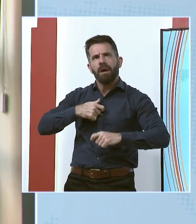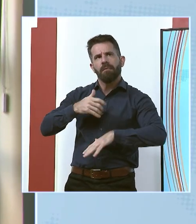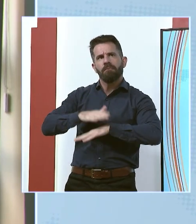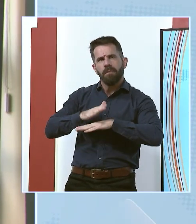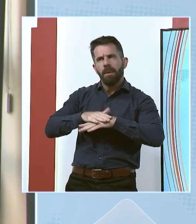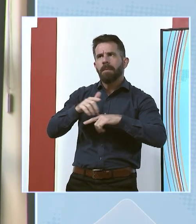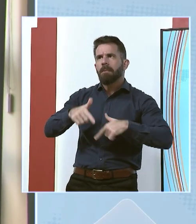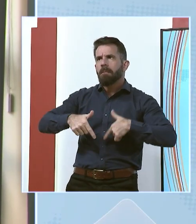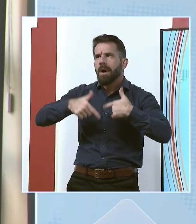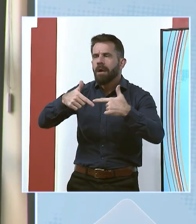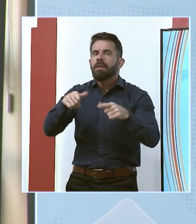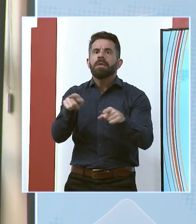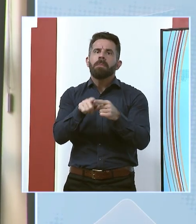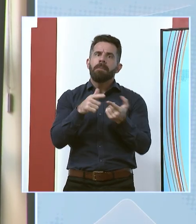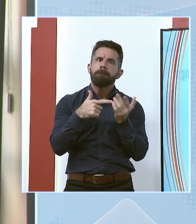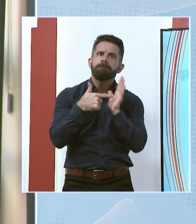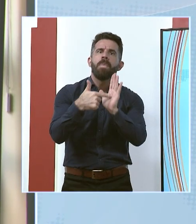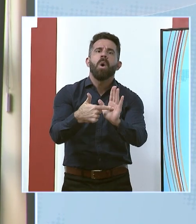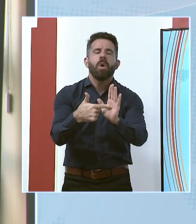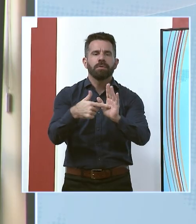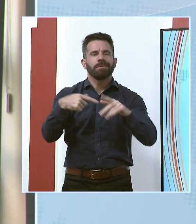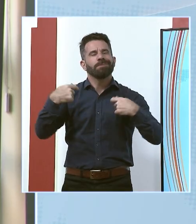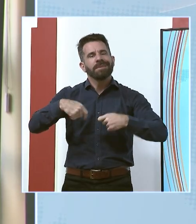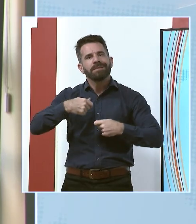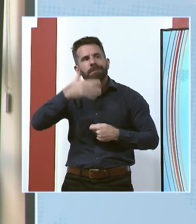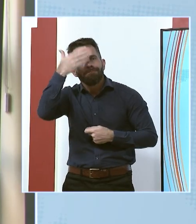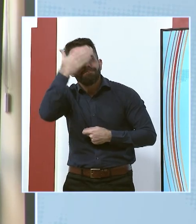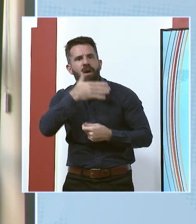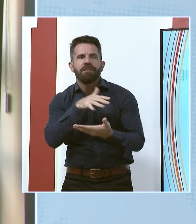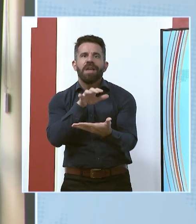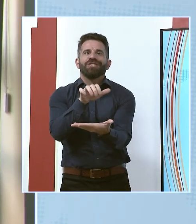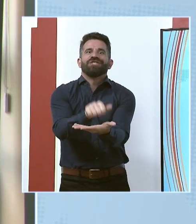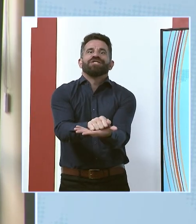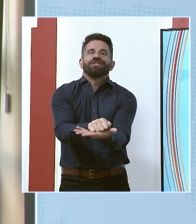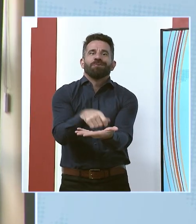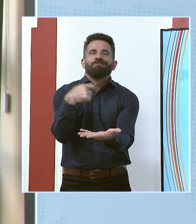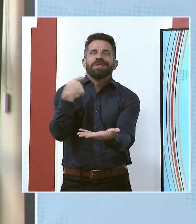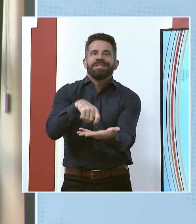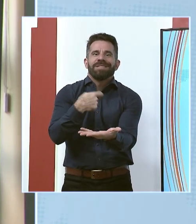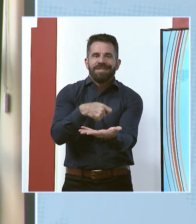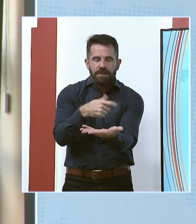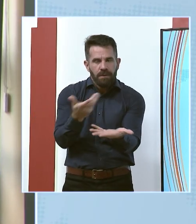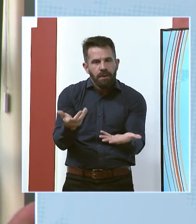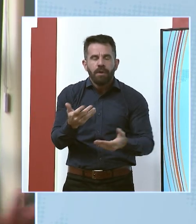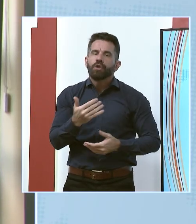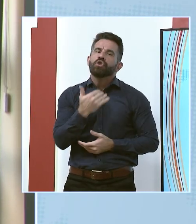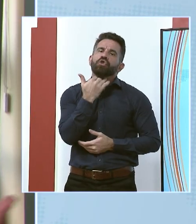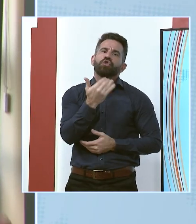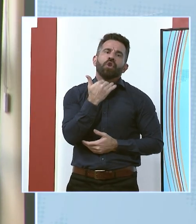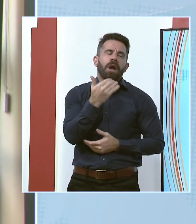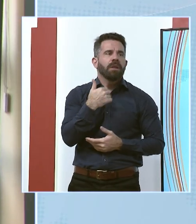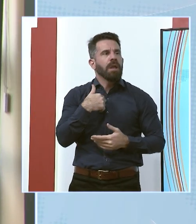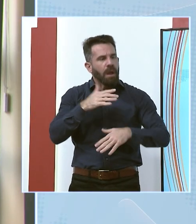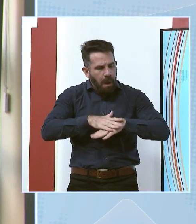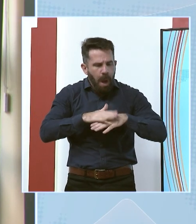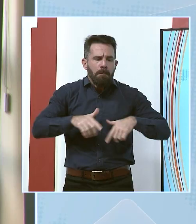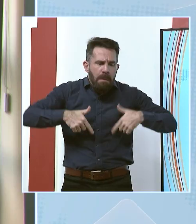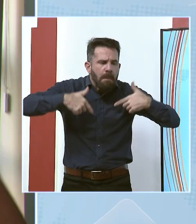agitação e propaganda, a gente também precisava registrar aquilo, porque não adianta a gente fazer se outros jovens não